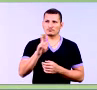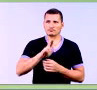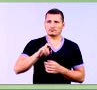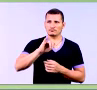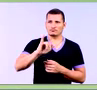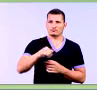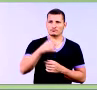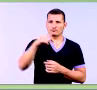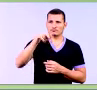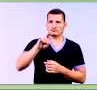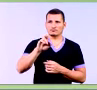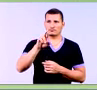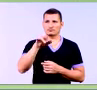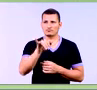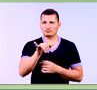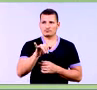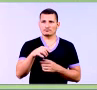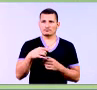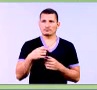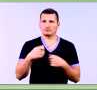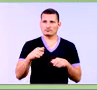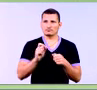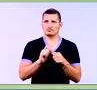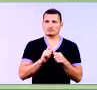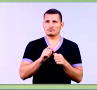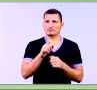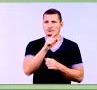jQuery, nós teremos que fazer isso.